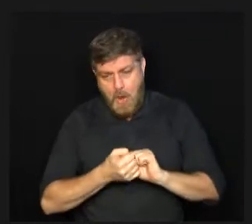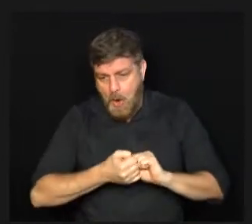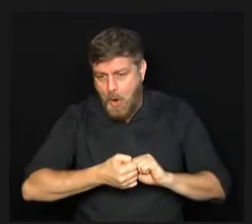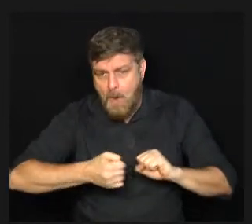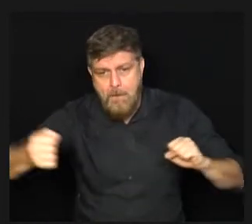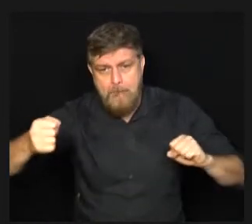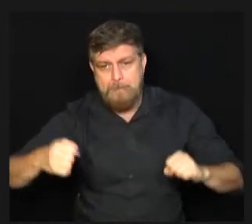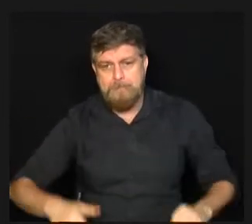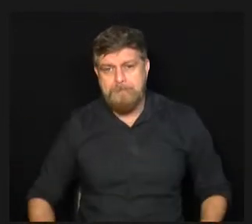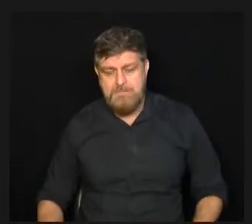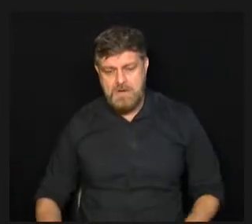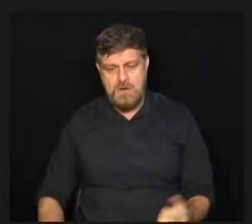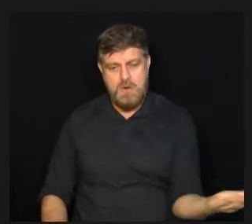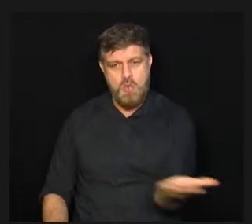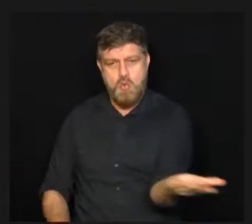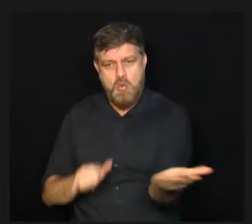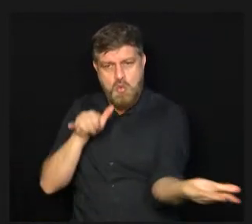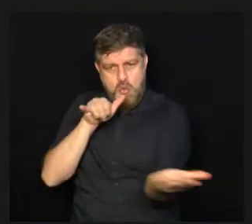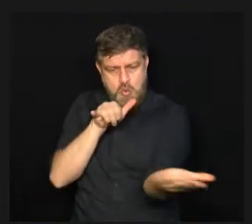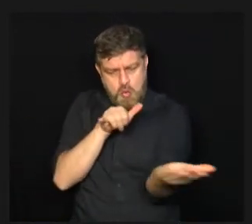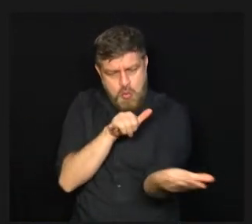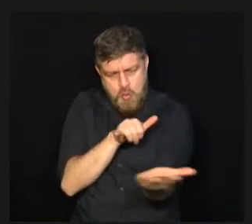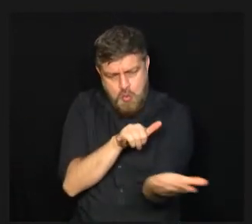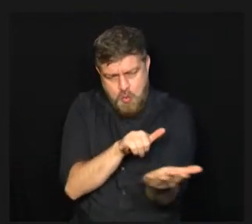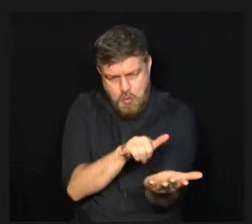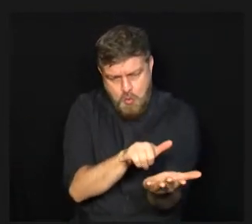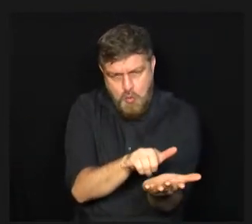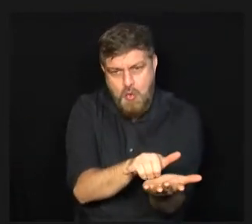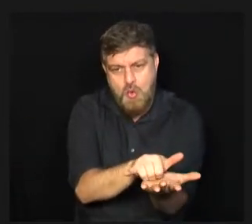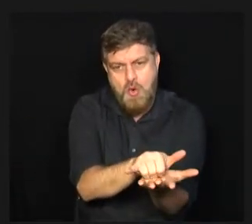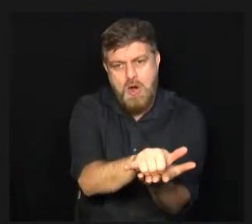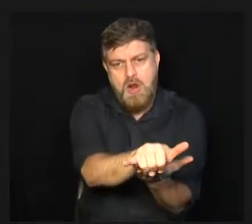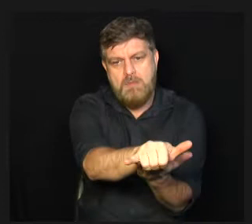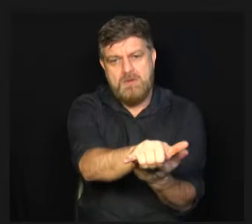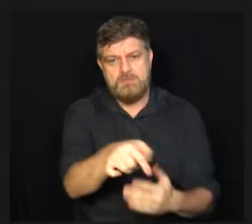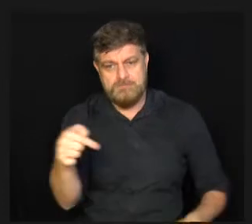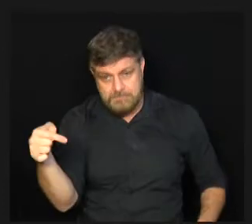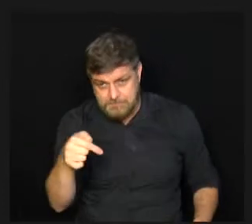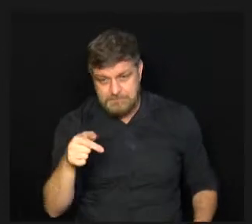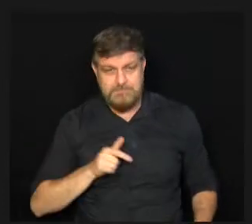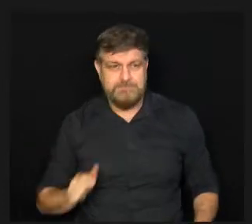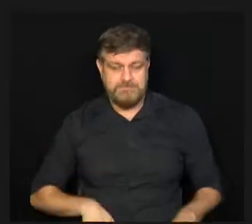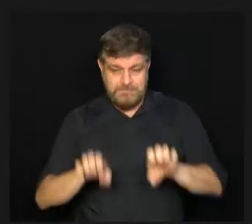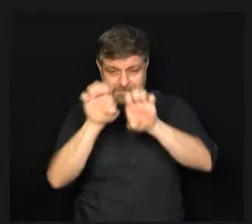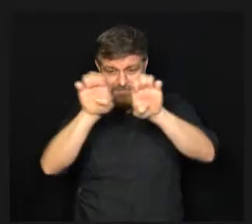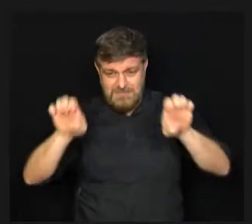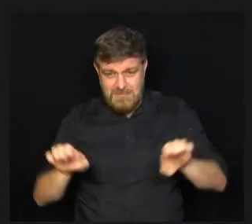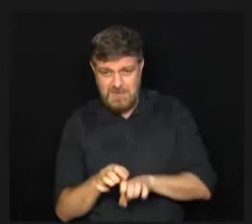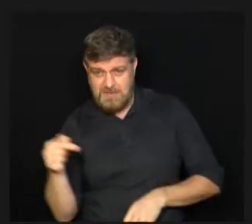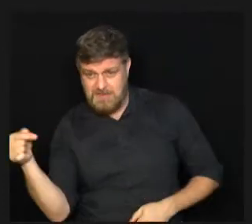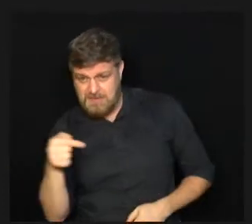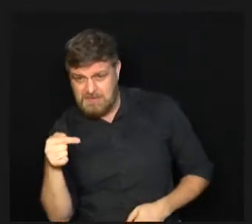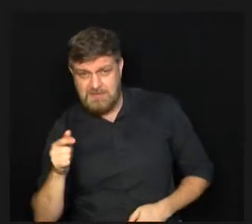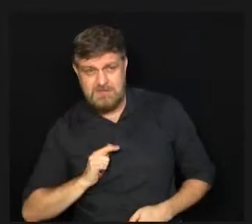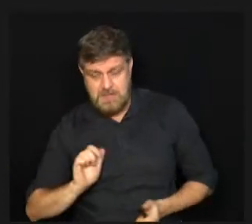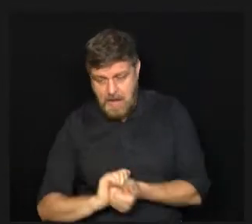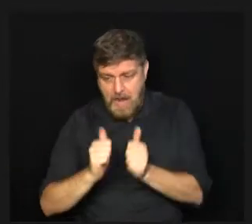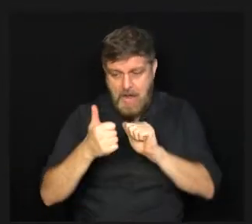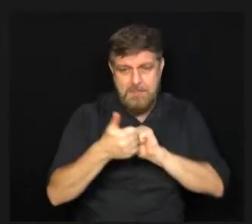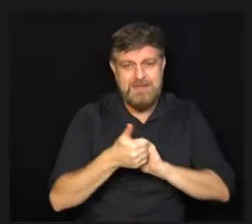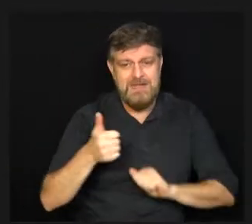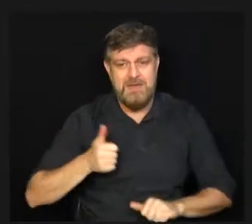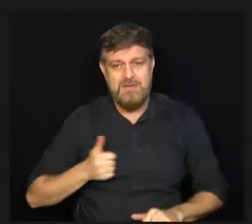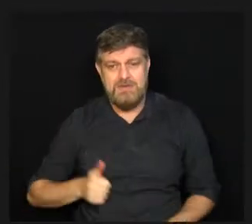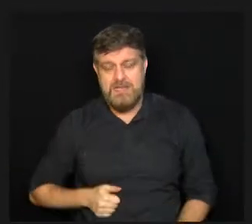de cargas do Brasil, né? E é óbvio que uma estrutura aeroportuária ela é adequada não só para carga, como